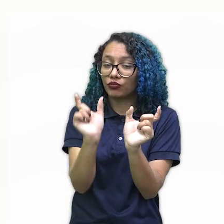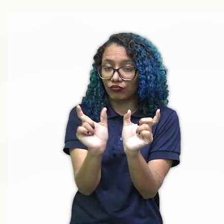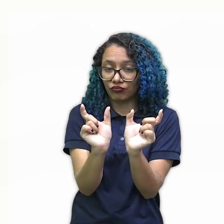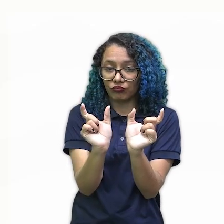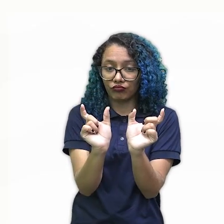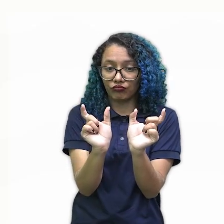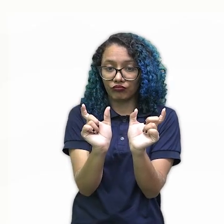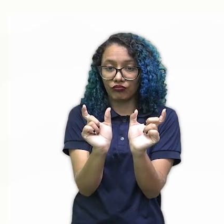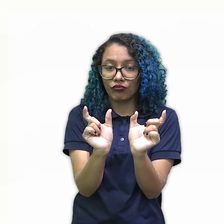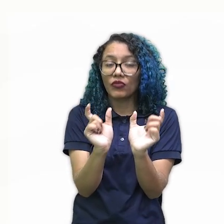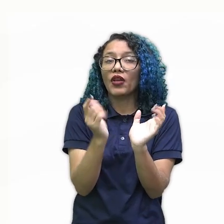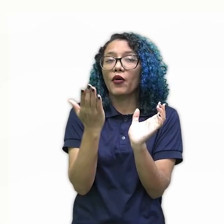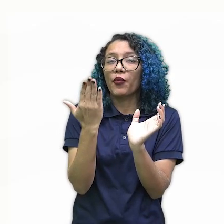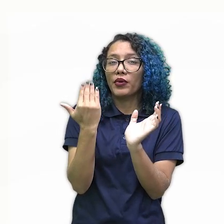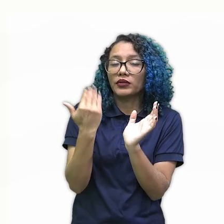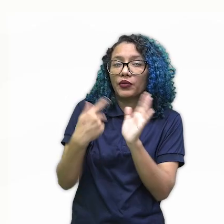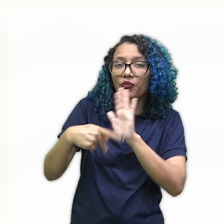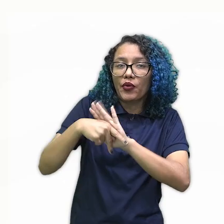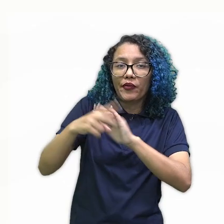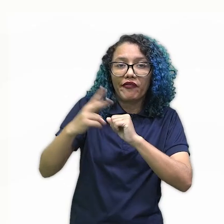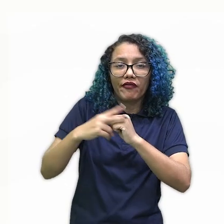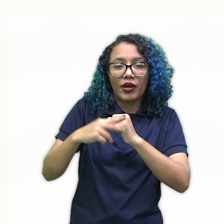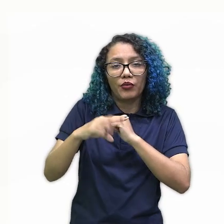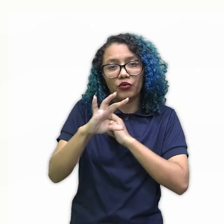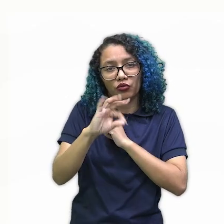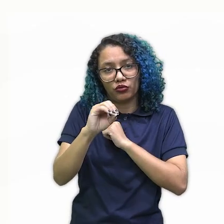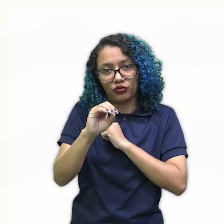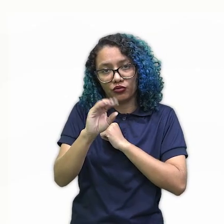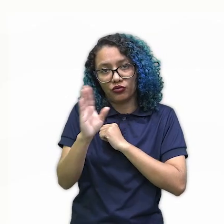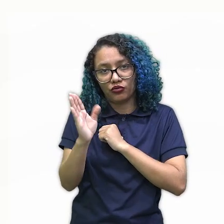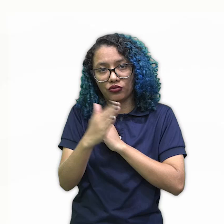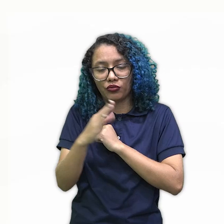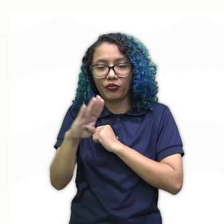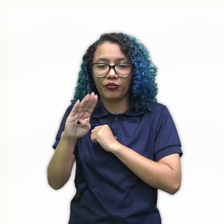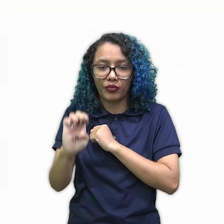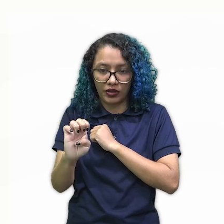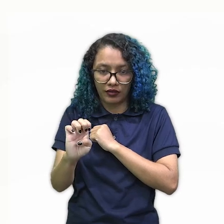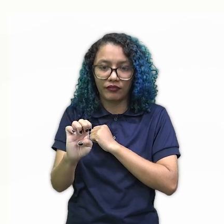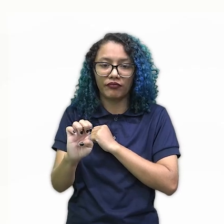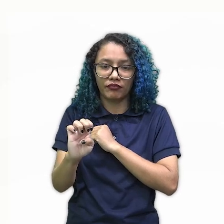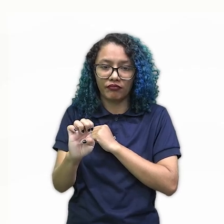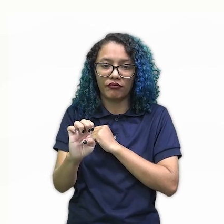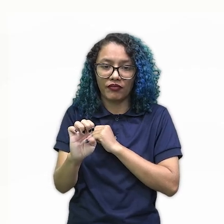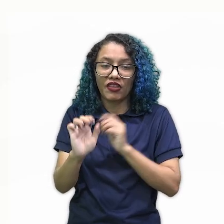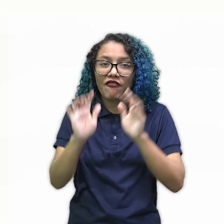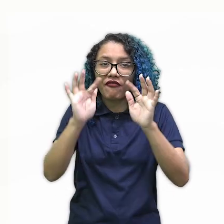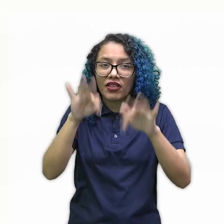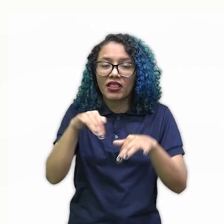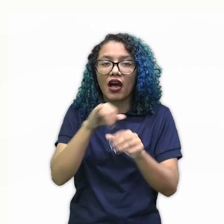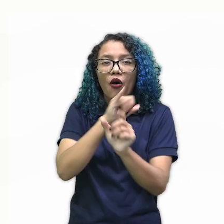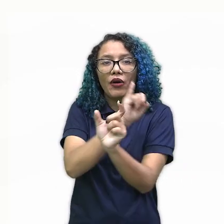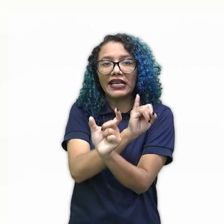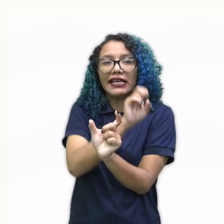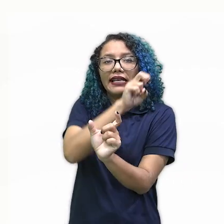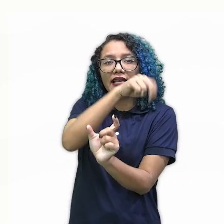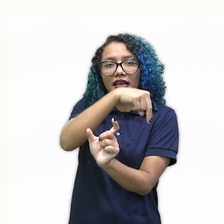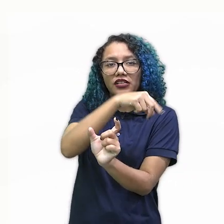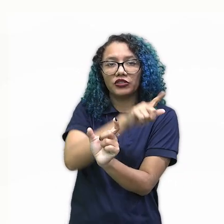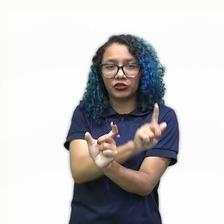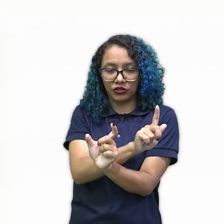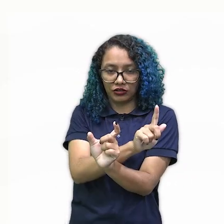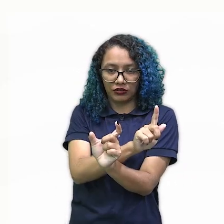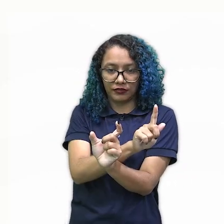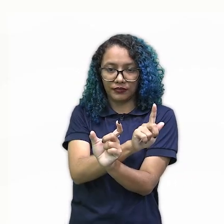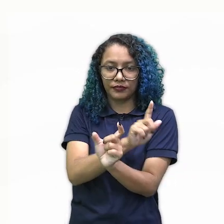be, mais um verbo que está terminando aí em ing, ok? Fancy costumes,